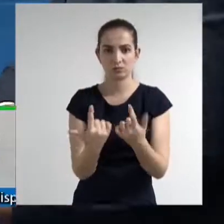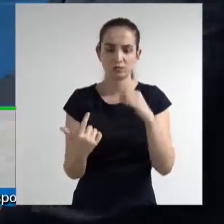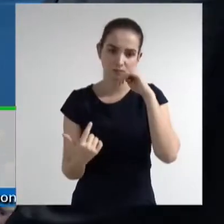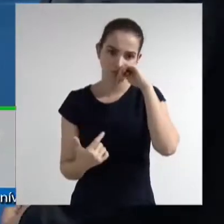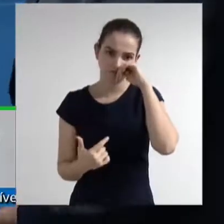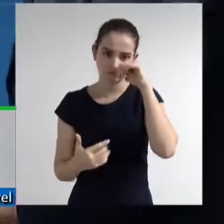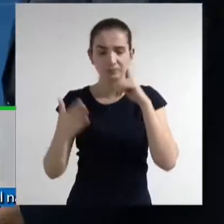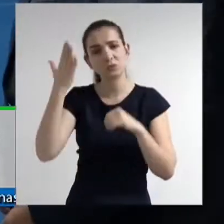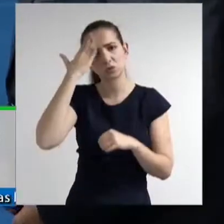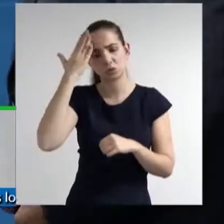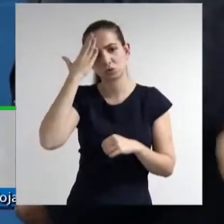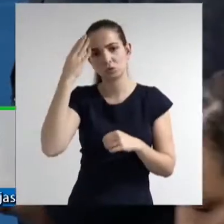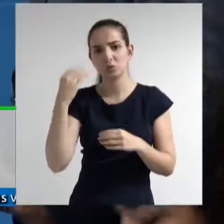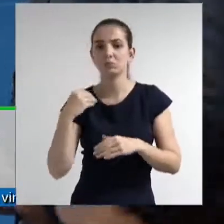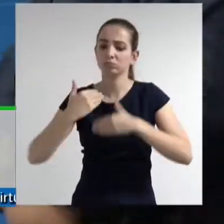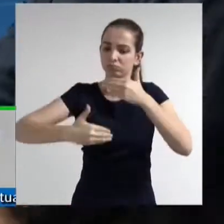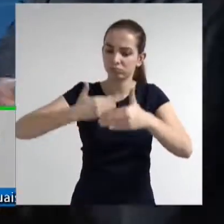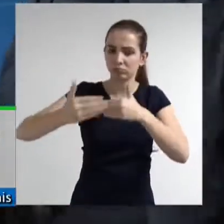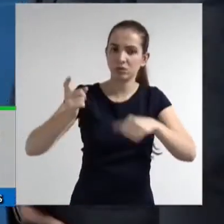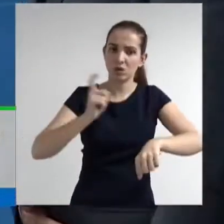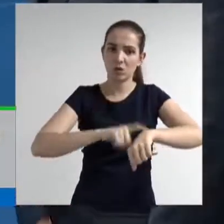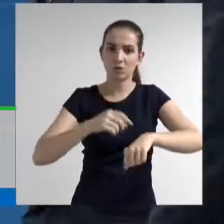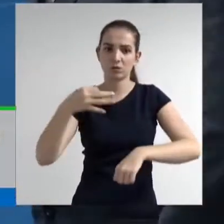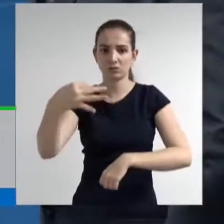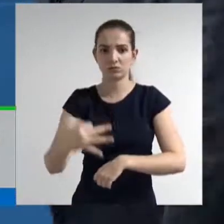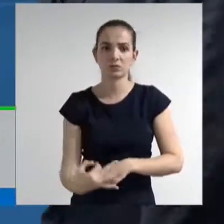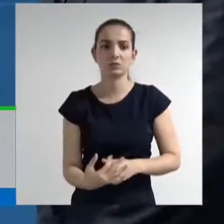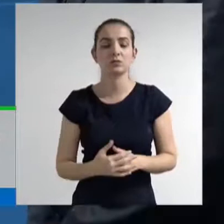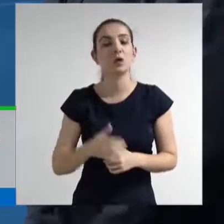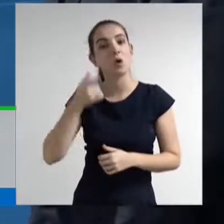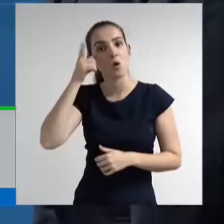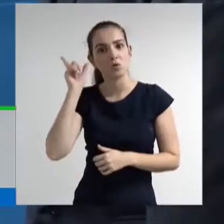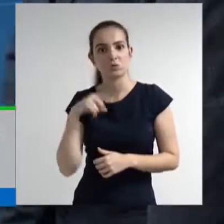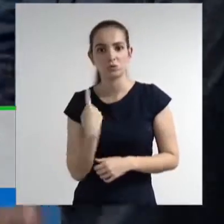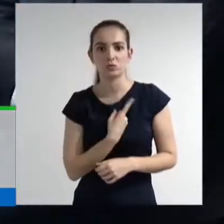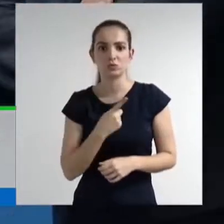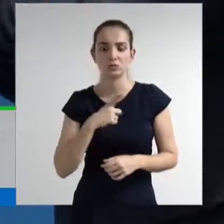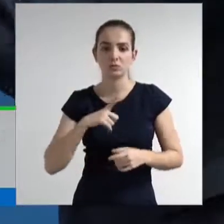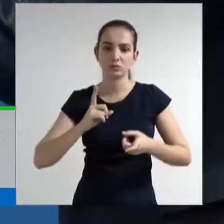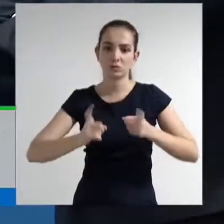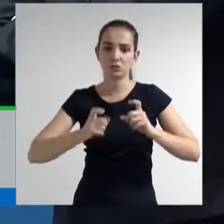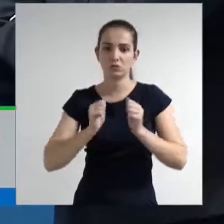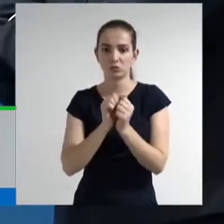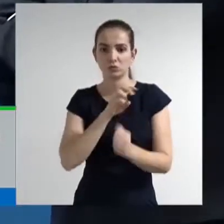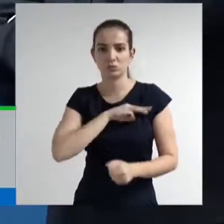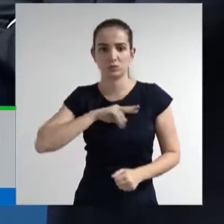soube levar adiante na hora certa. Ontem tivemos uma reunião com o Ministério Público